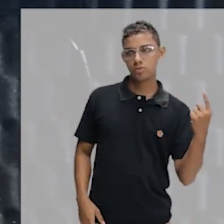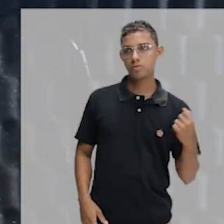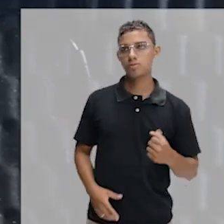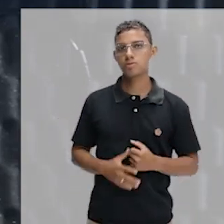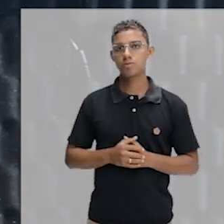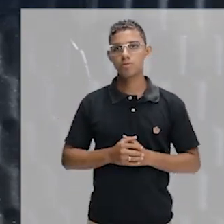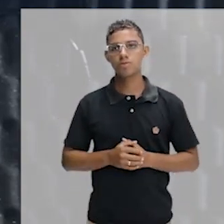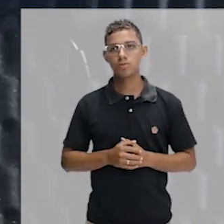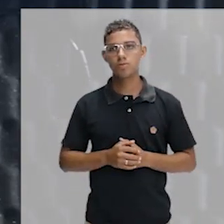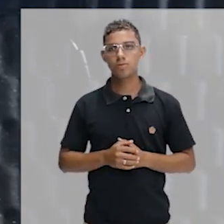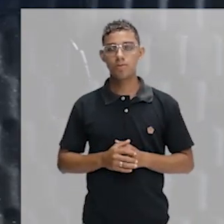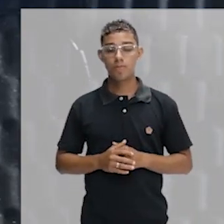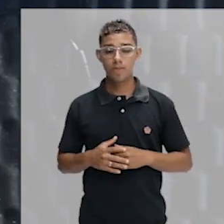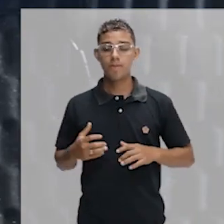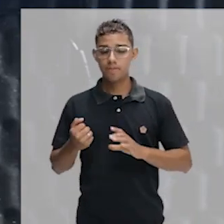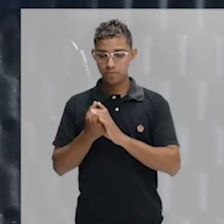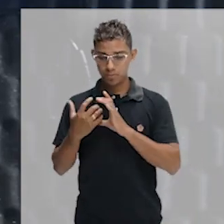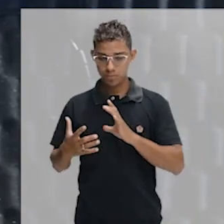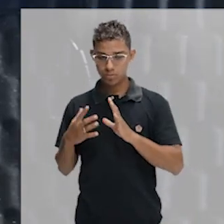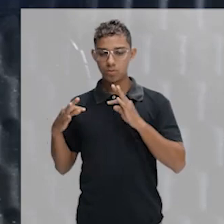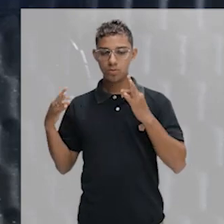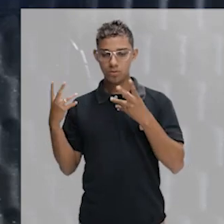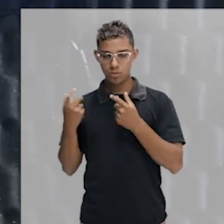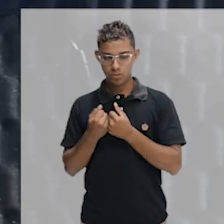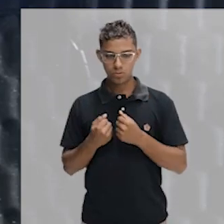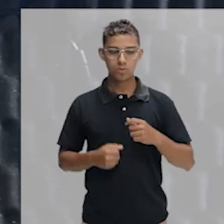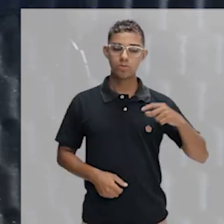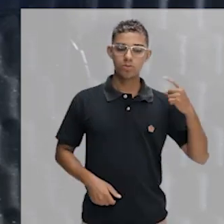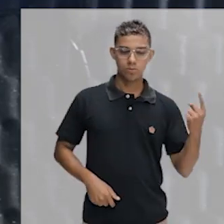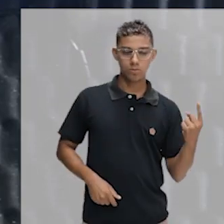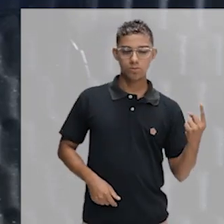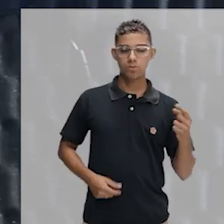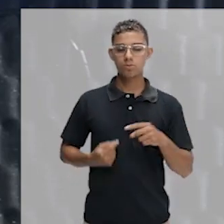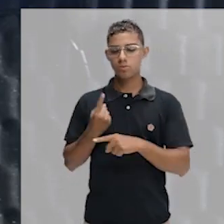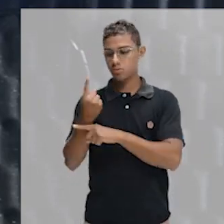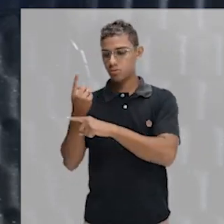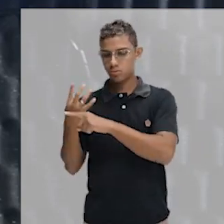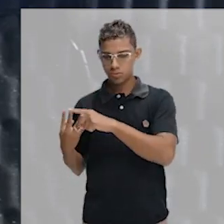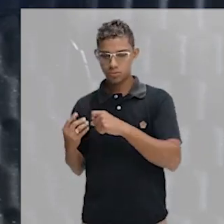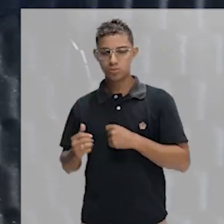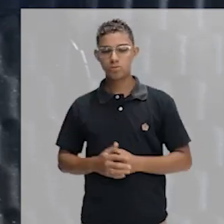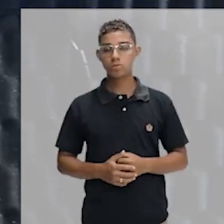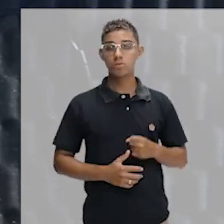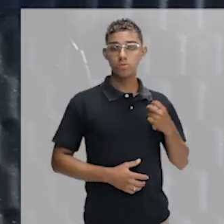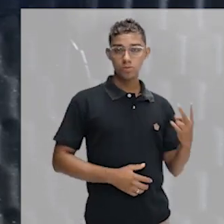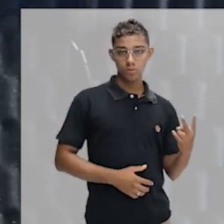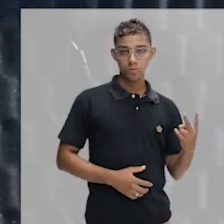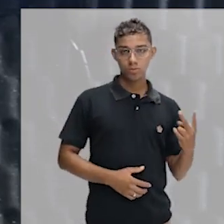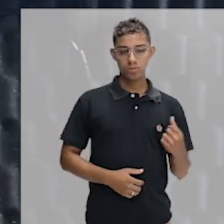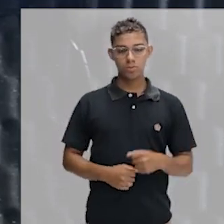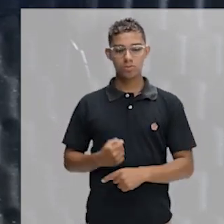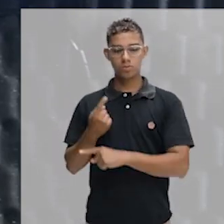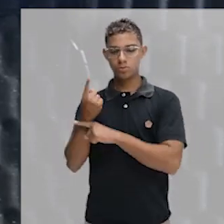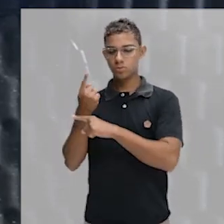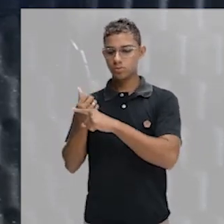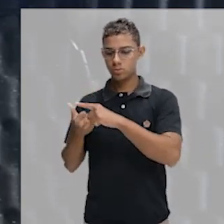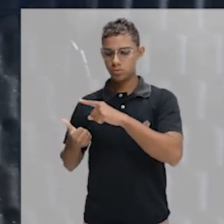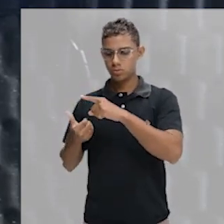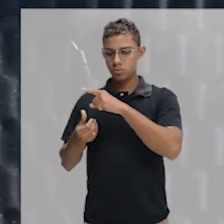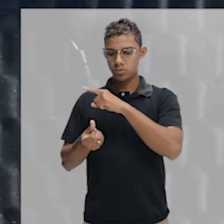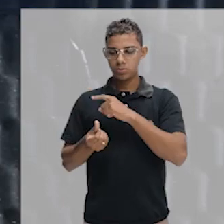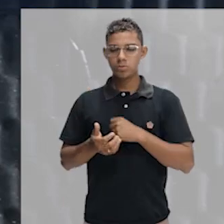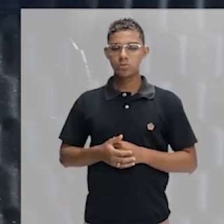a função exponencial lembra que a gente já falou sobre isso depois um com um quarto e por fim o dois com